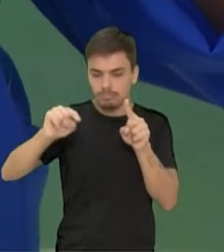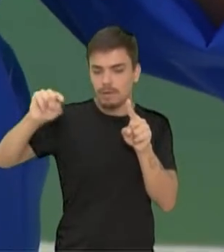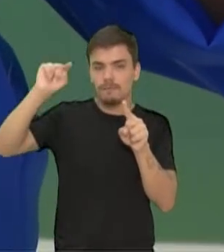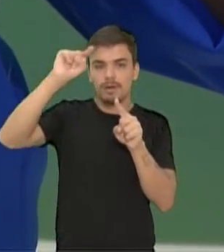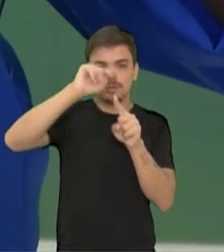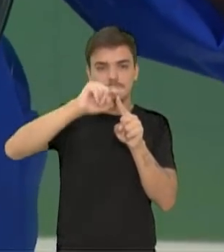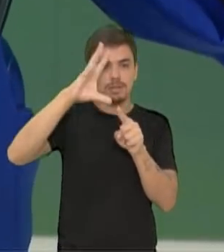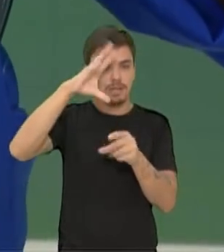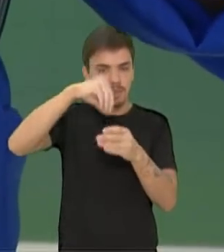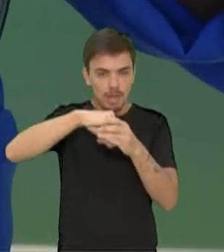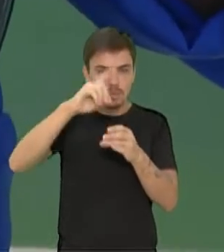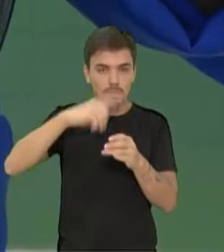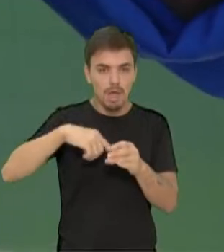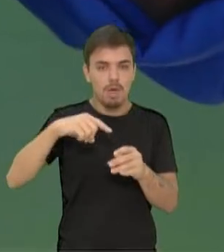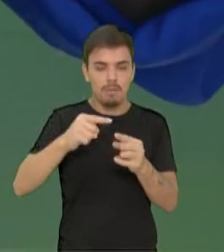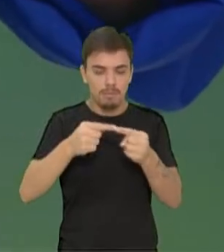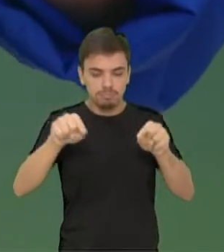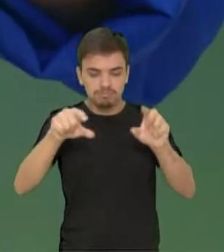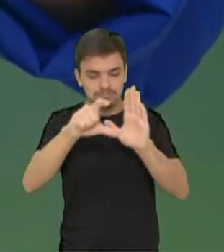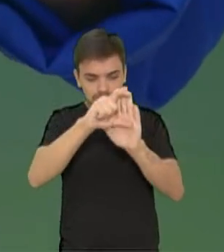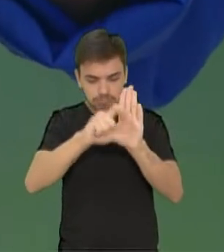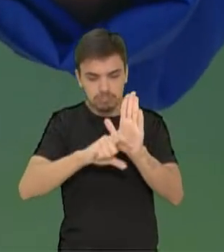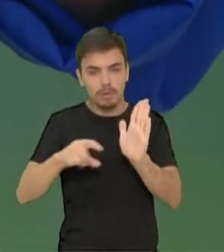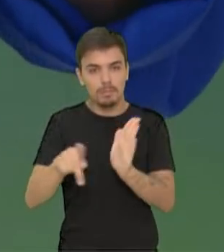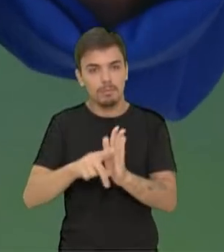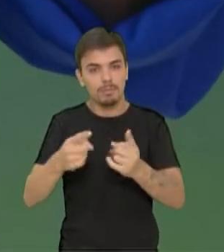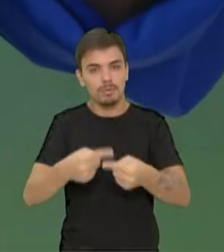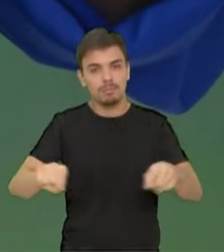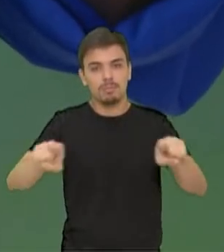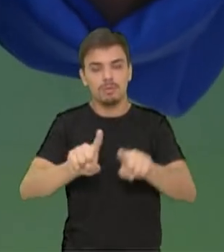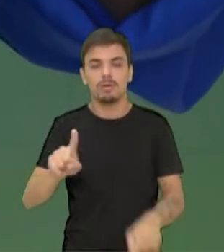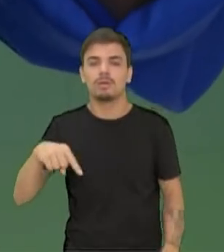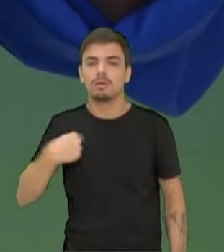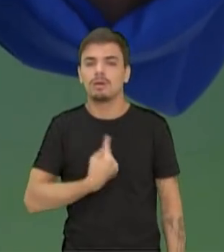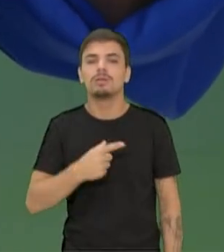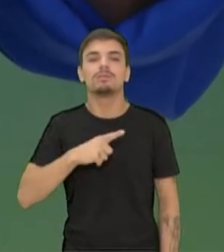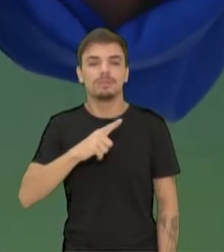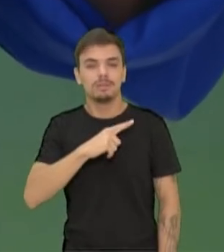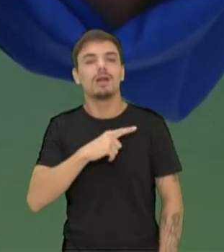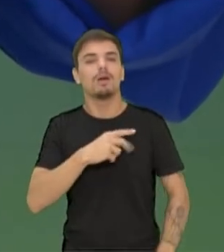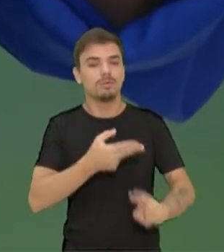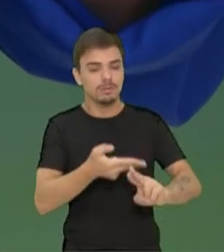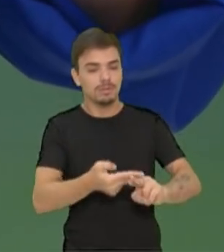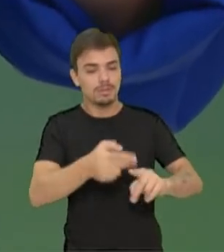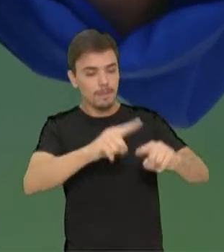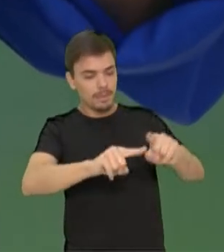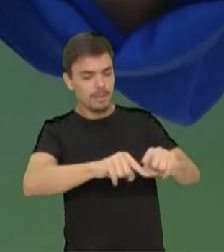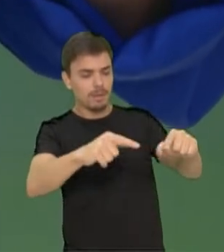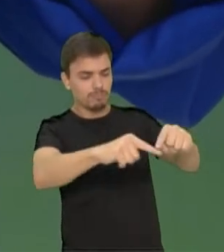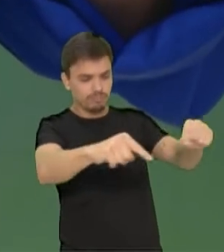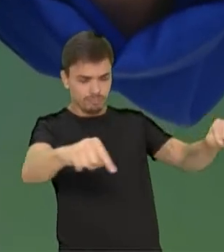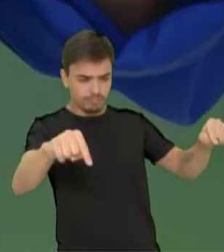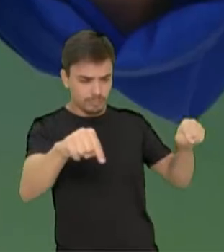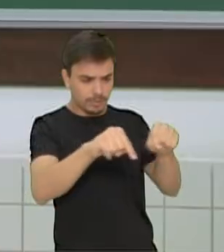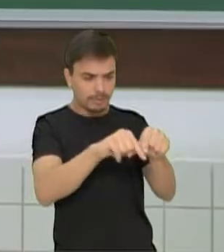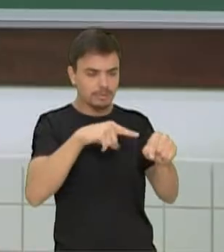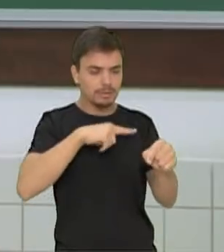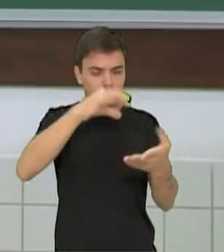faixa. E aí a gente tinha que usar um aparelho com uma agulha para poder ouvir